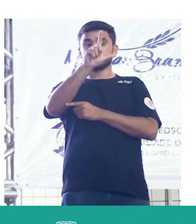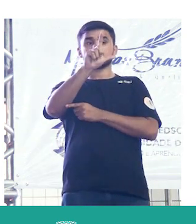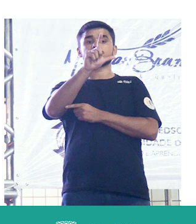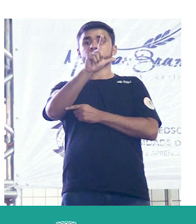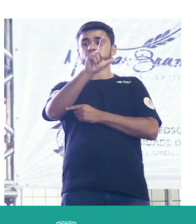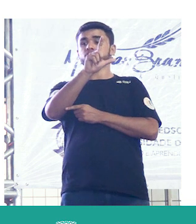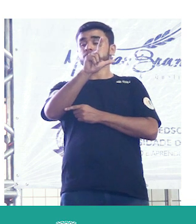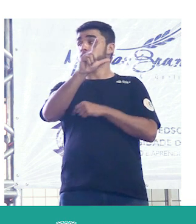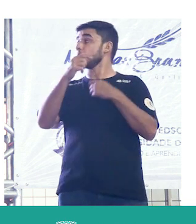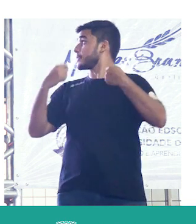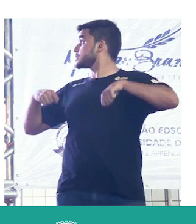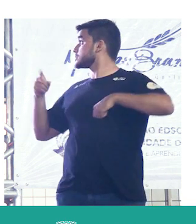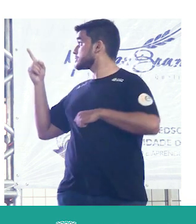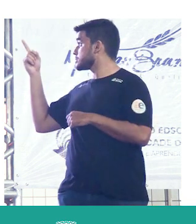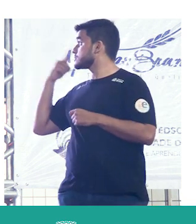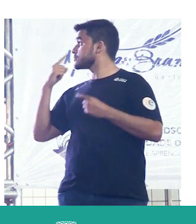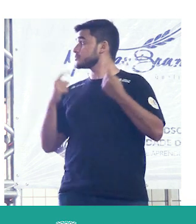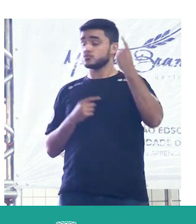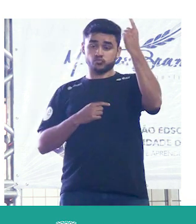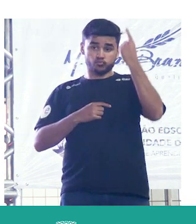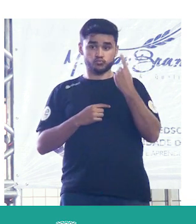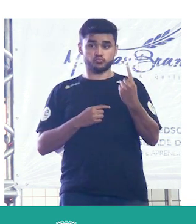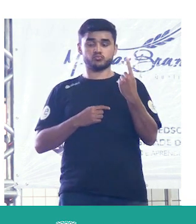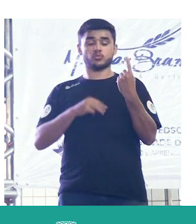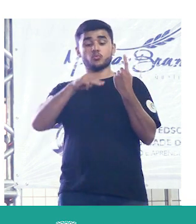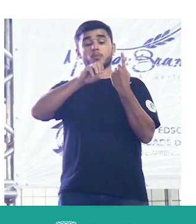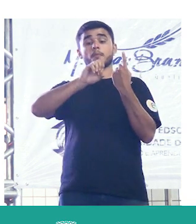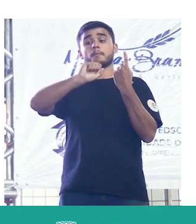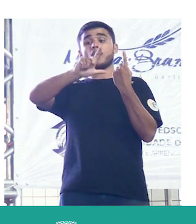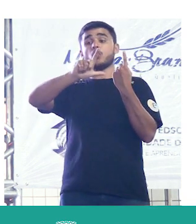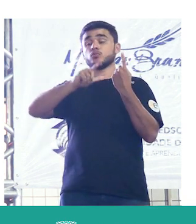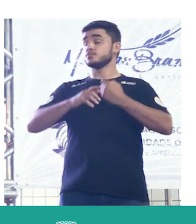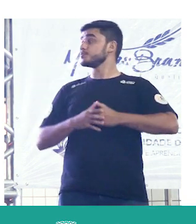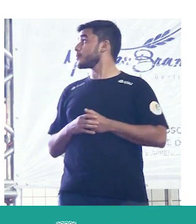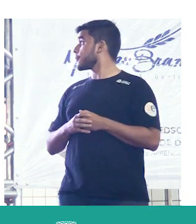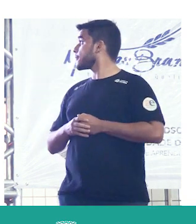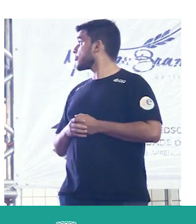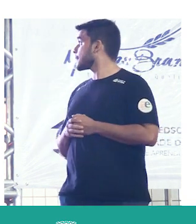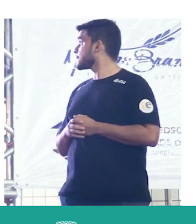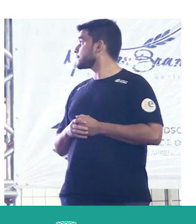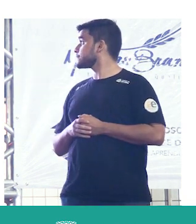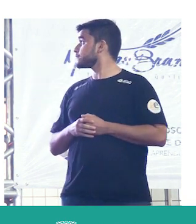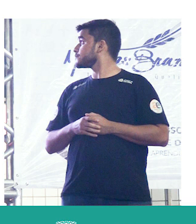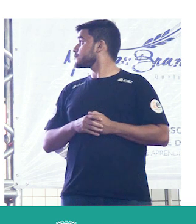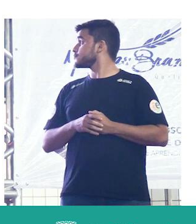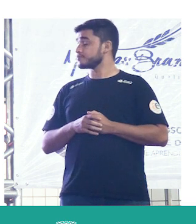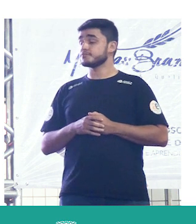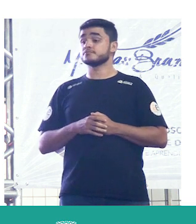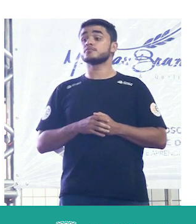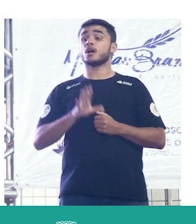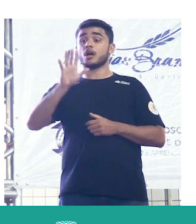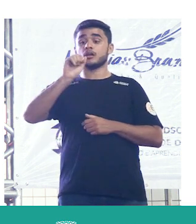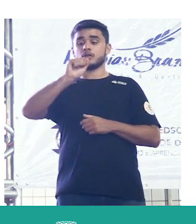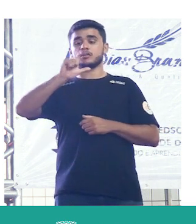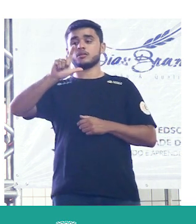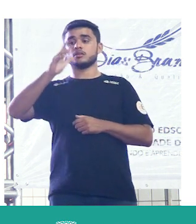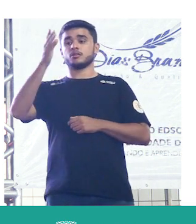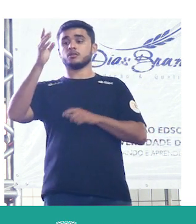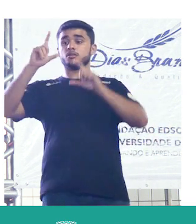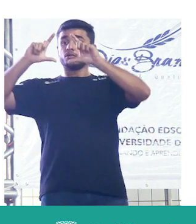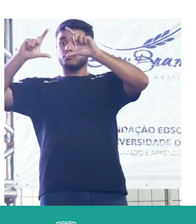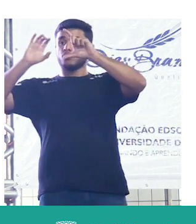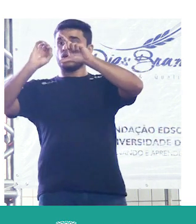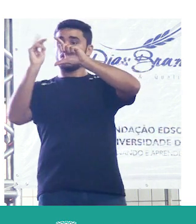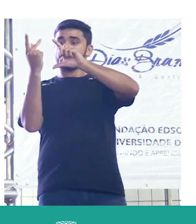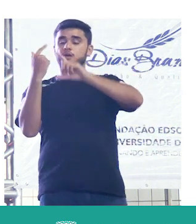saber quanto que eu devo colocar no tanque. 1 mol dele produz 2 mols de hidróxido de